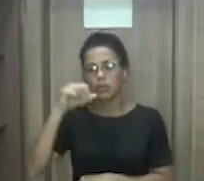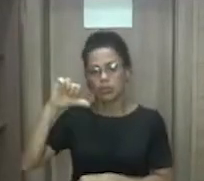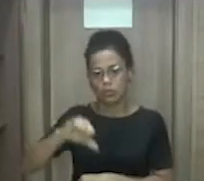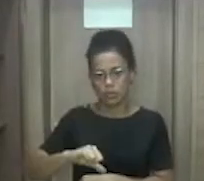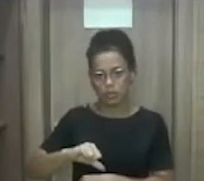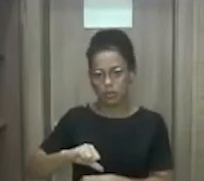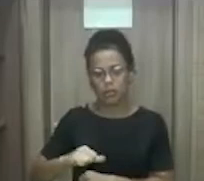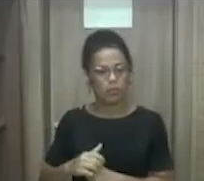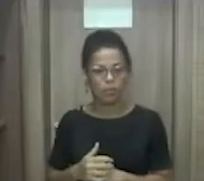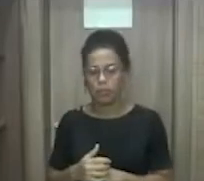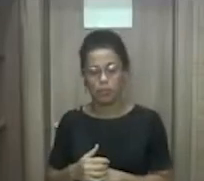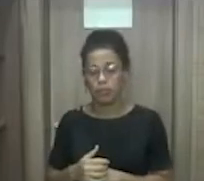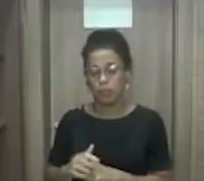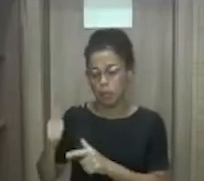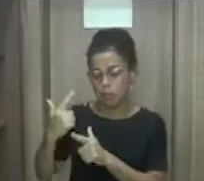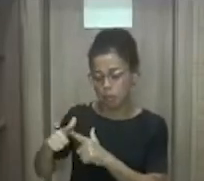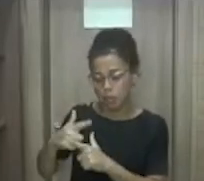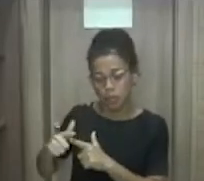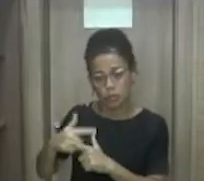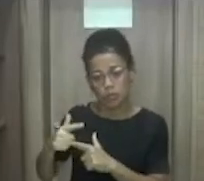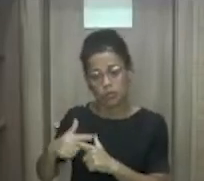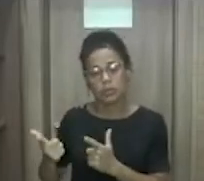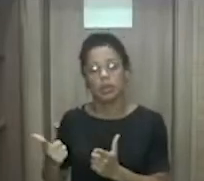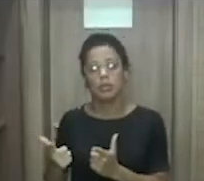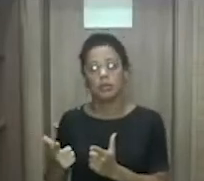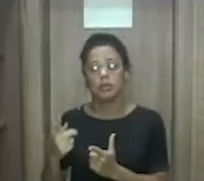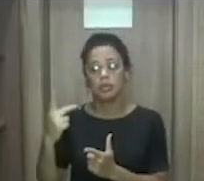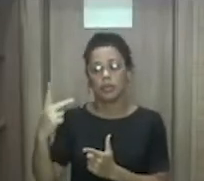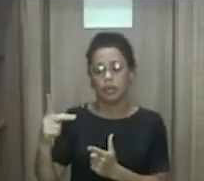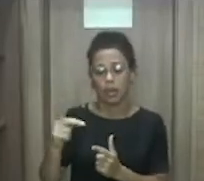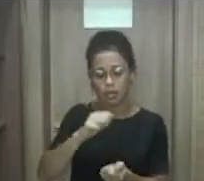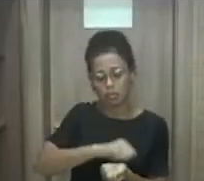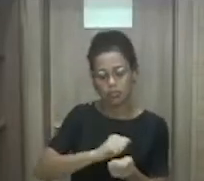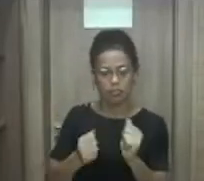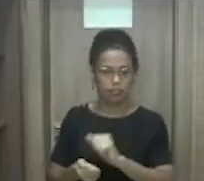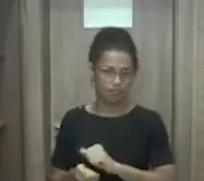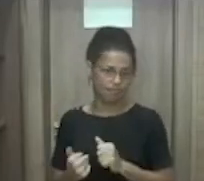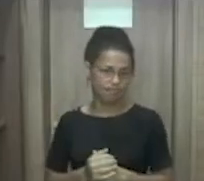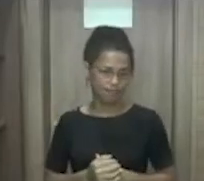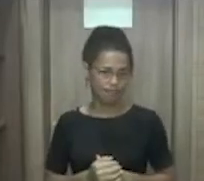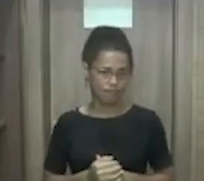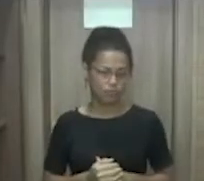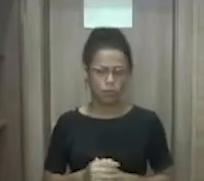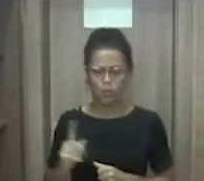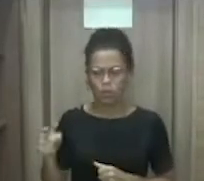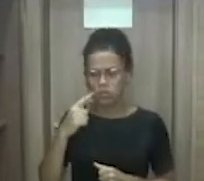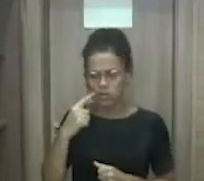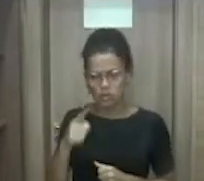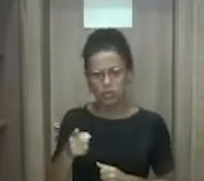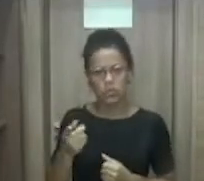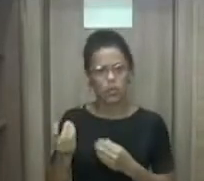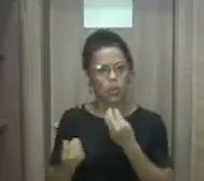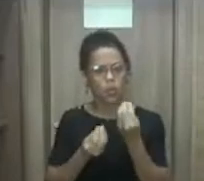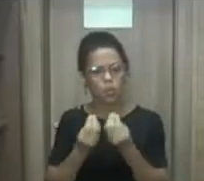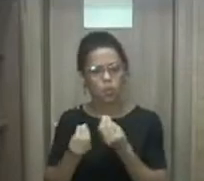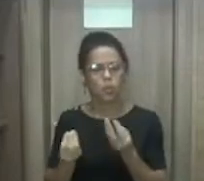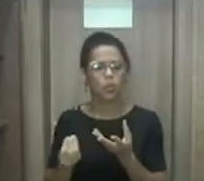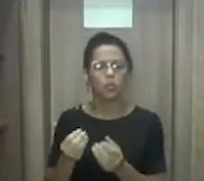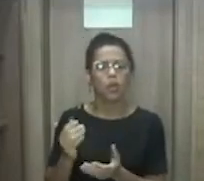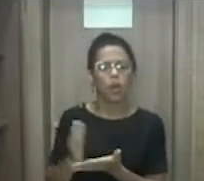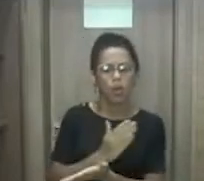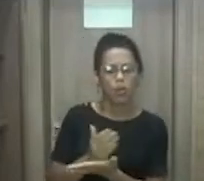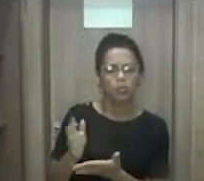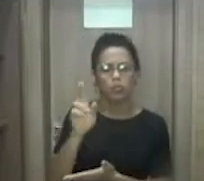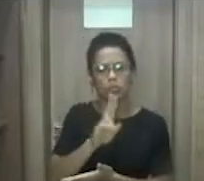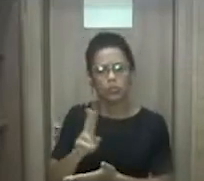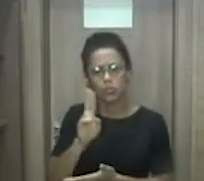não é o problema do odonto, é o problema às vezes dessa adaptação. Então eu queria perguntar, se desses municípios vocês viram algum caminhar dessa forma,